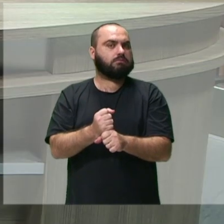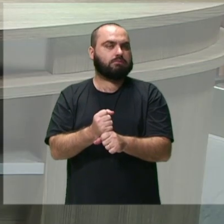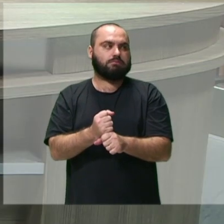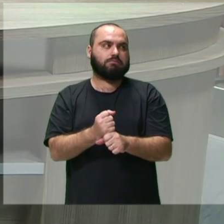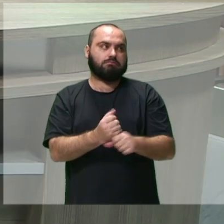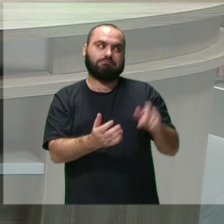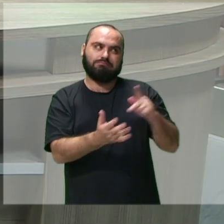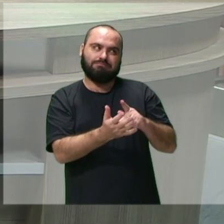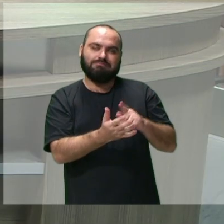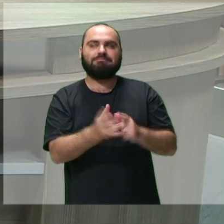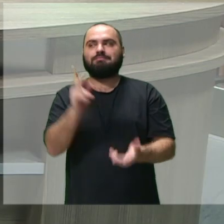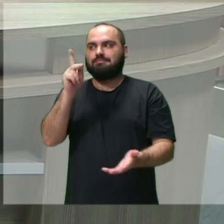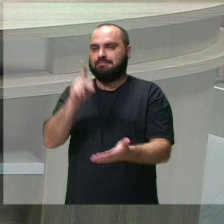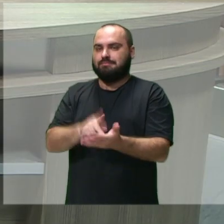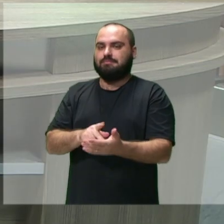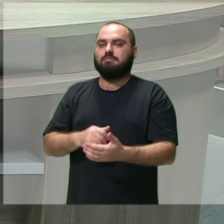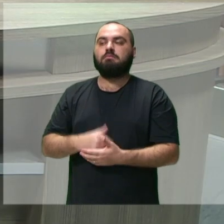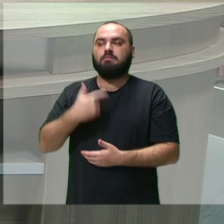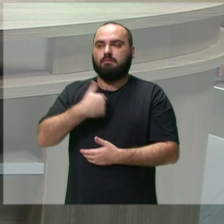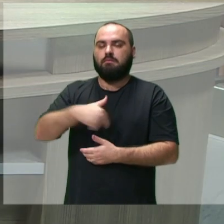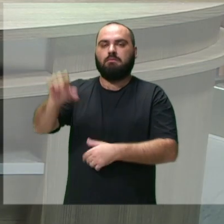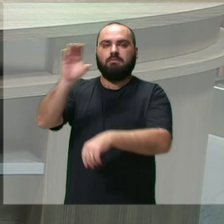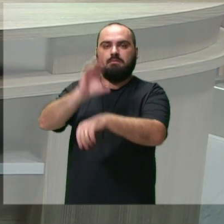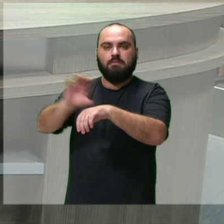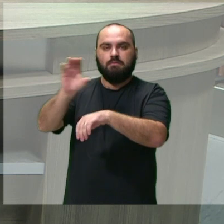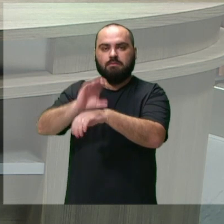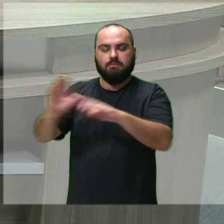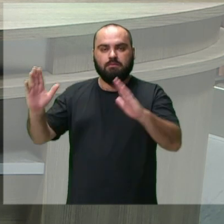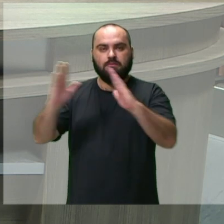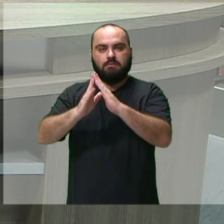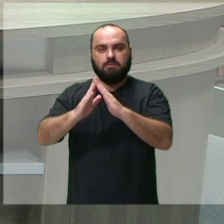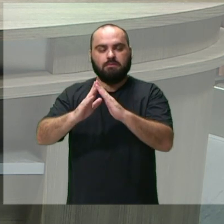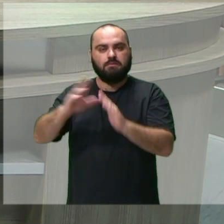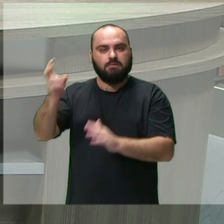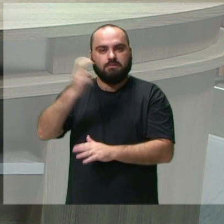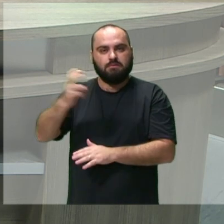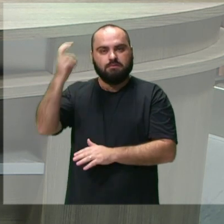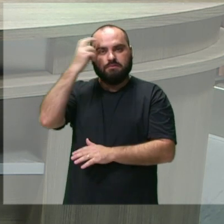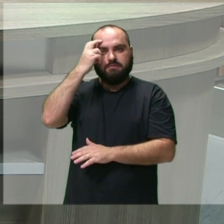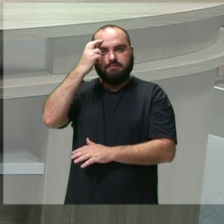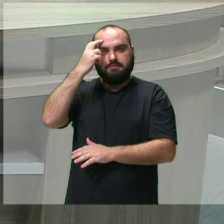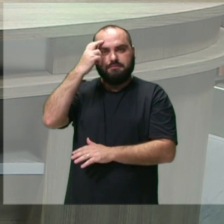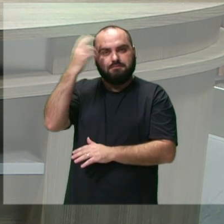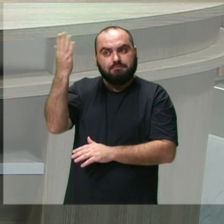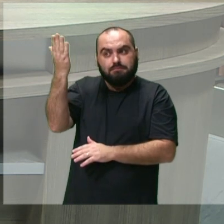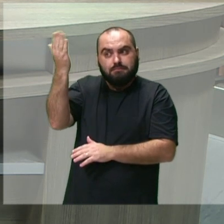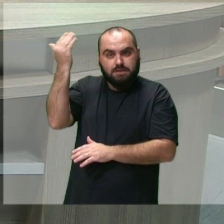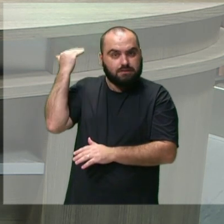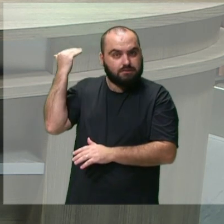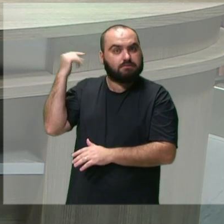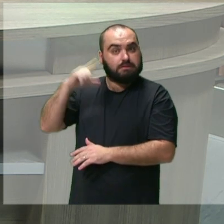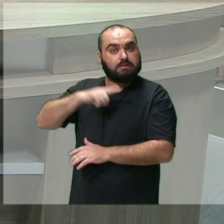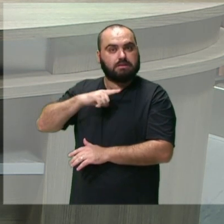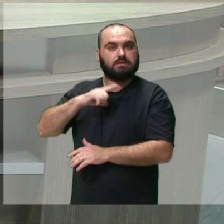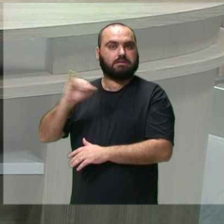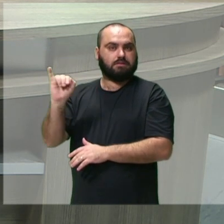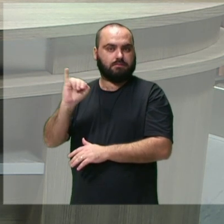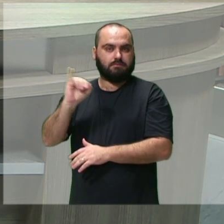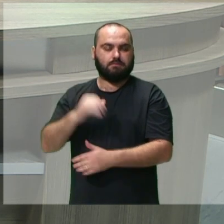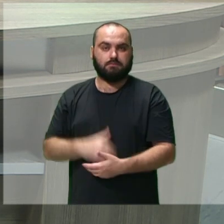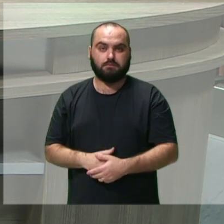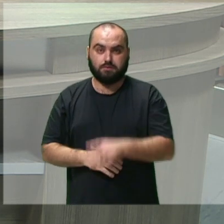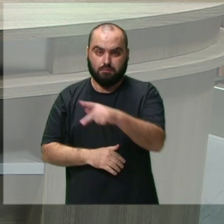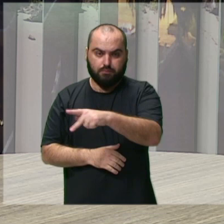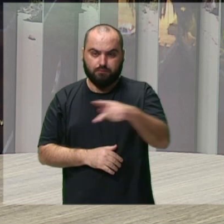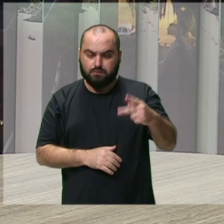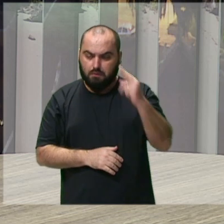assim. Eu fiz um curso lá na Casa da Cultura, na época eu lembro que a gente nem material tínhamos em Itajaí. E o professor